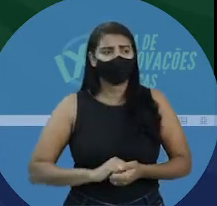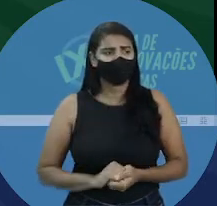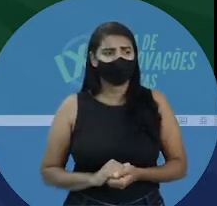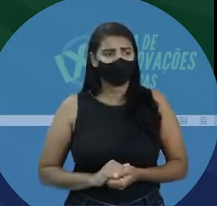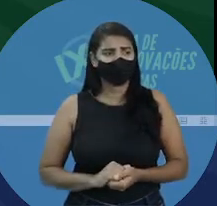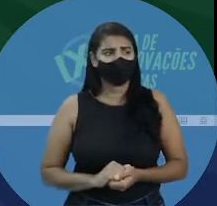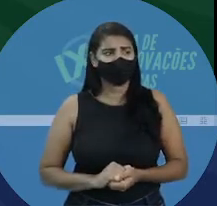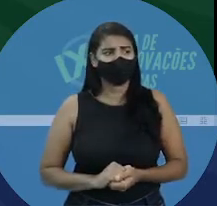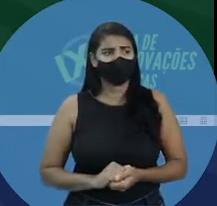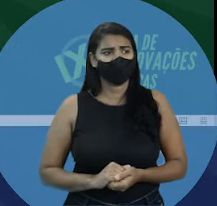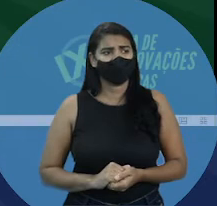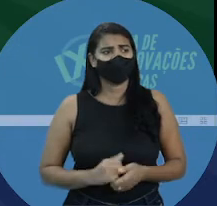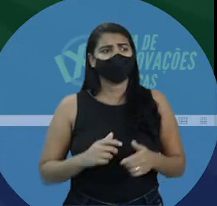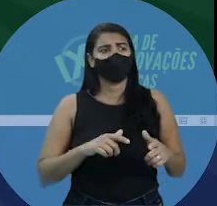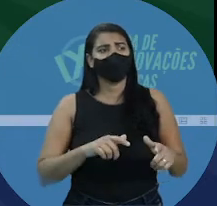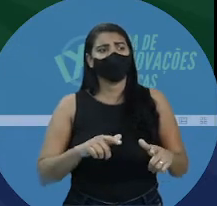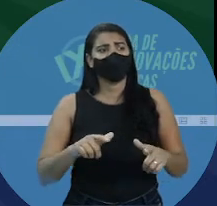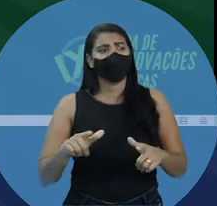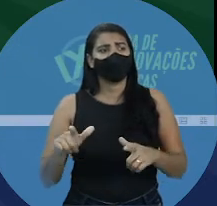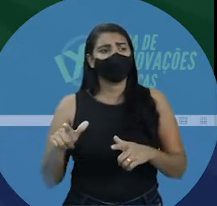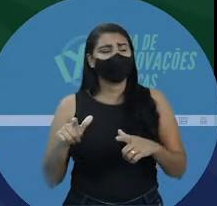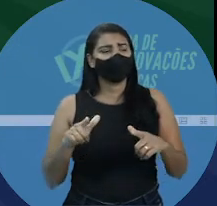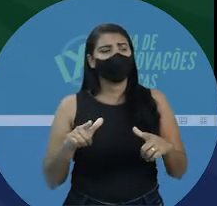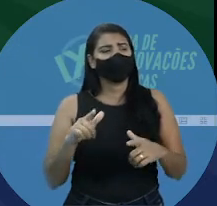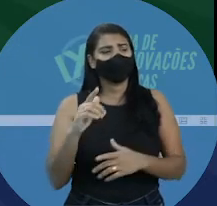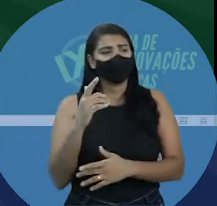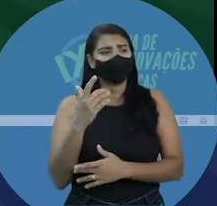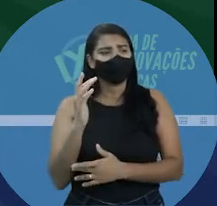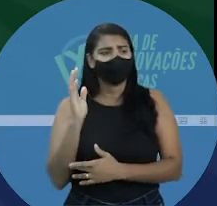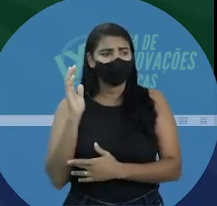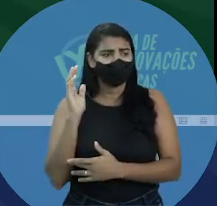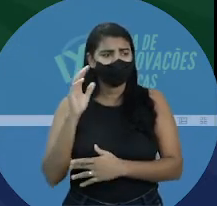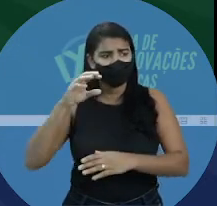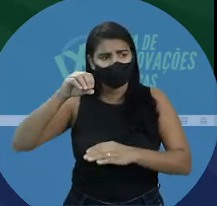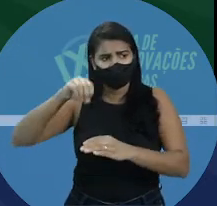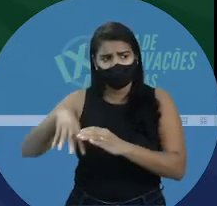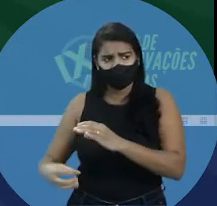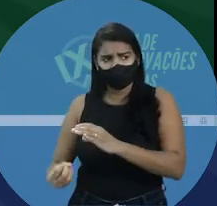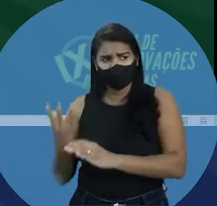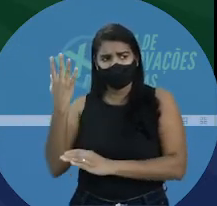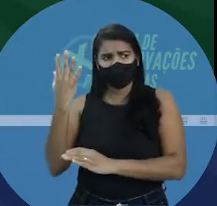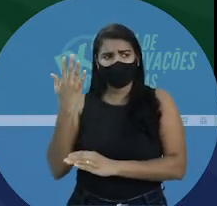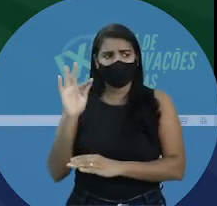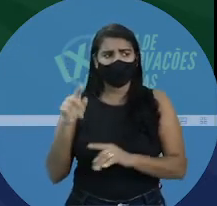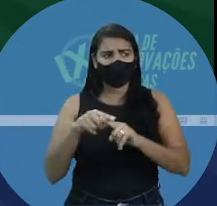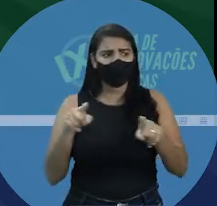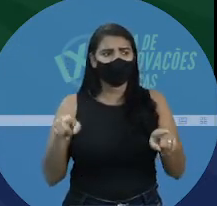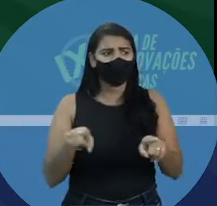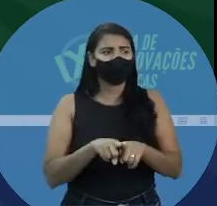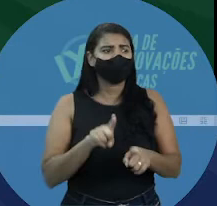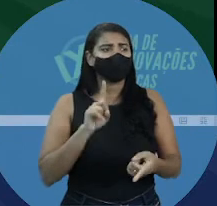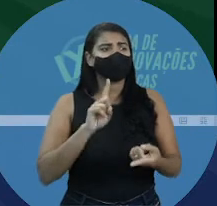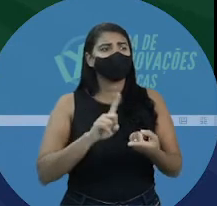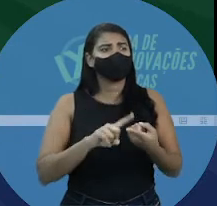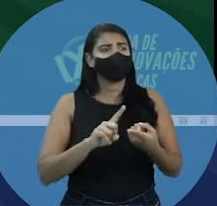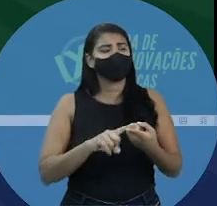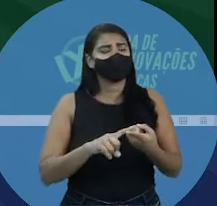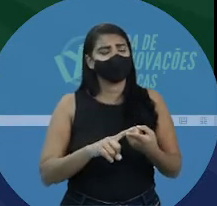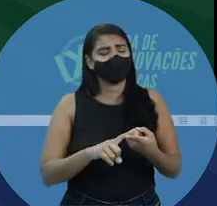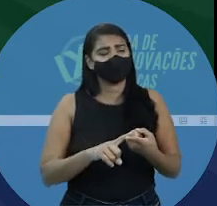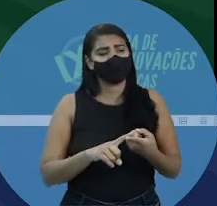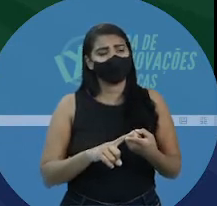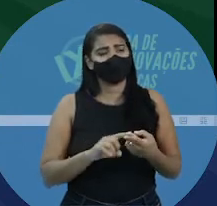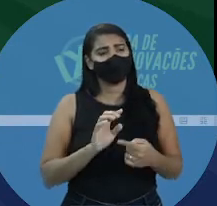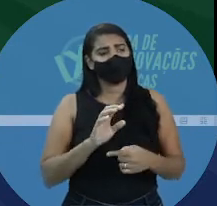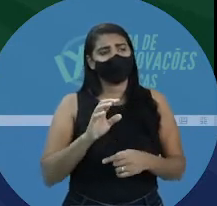ambiente da planta só, não só do plantar, mas também de colocar